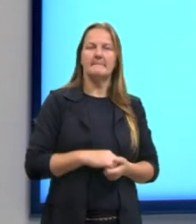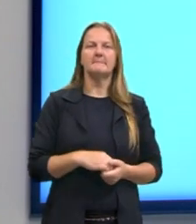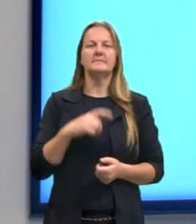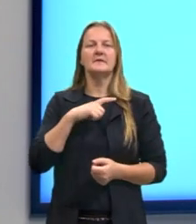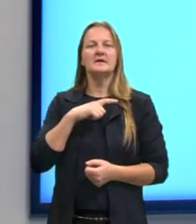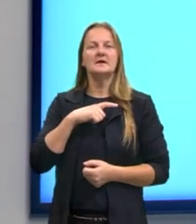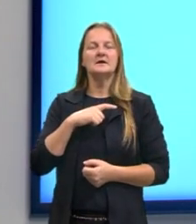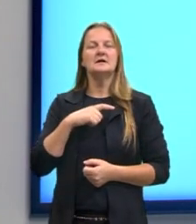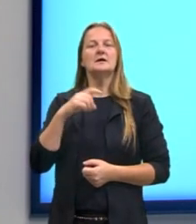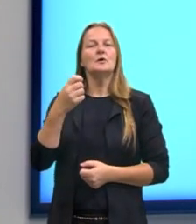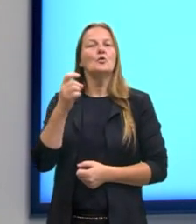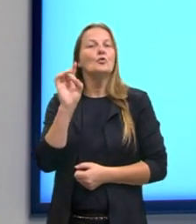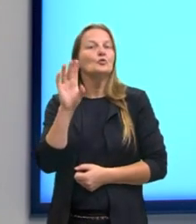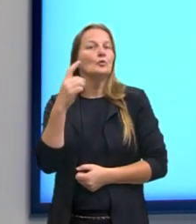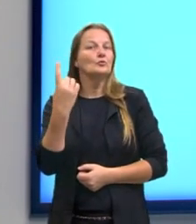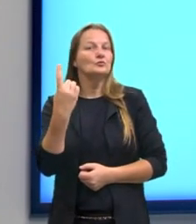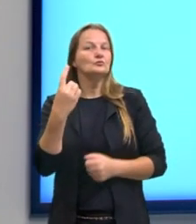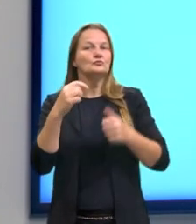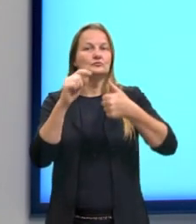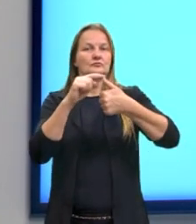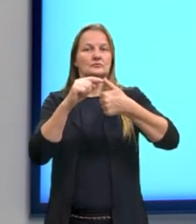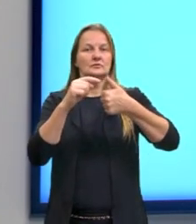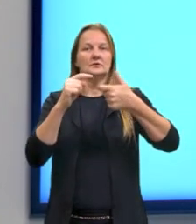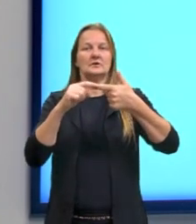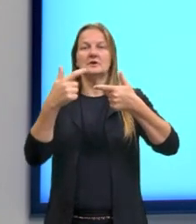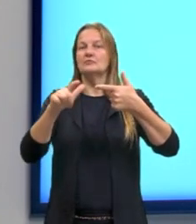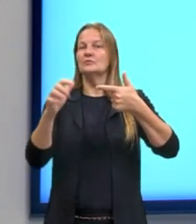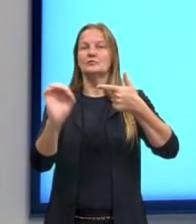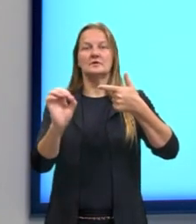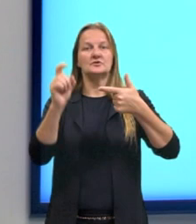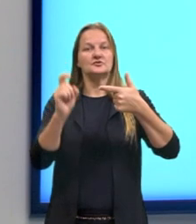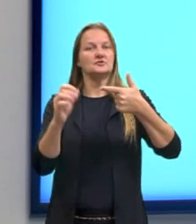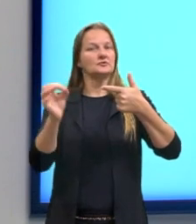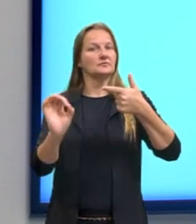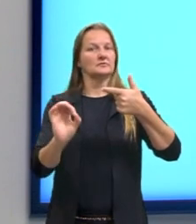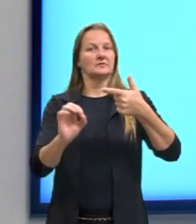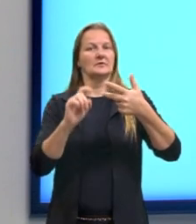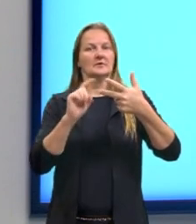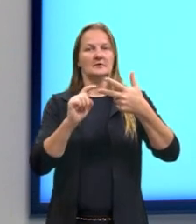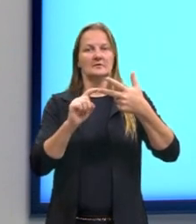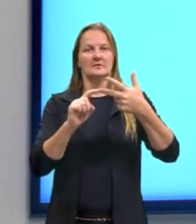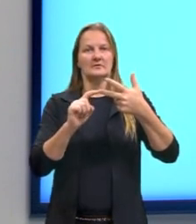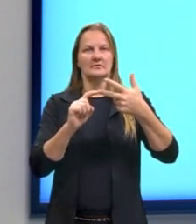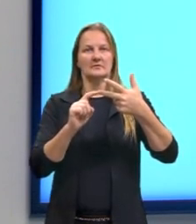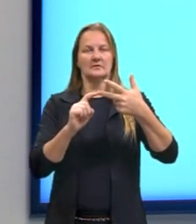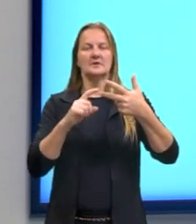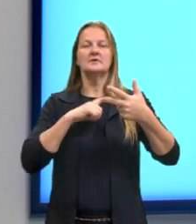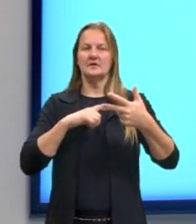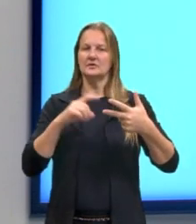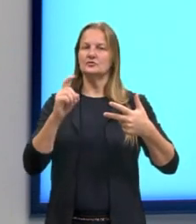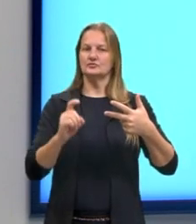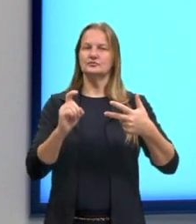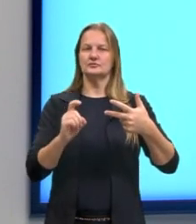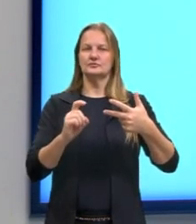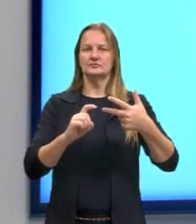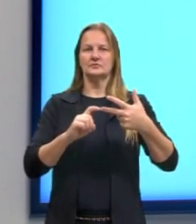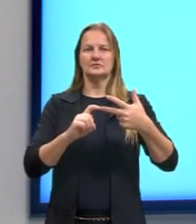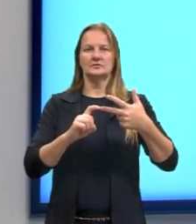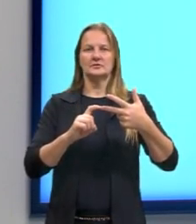pelo menos um x, depois, não existe x algum, depois, existe um único x,